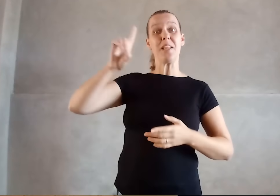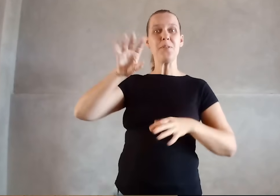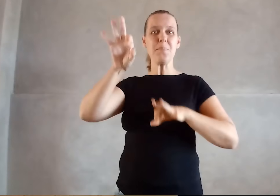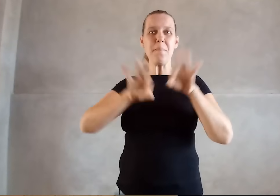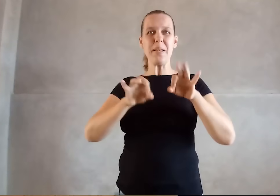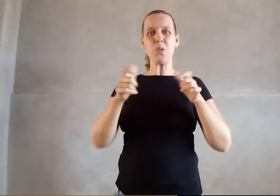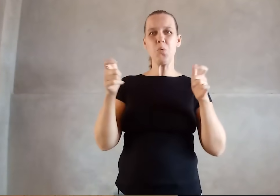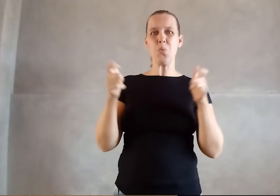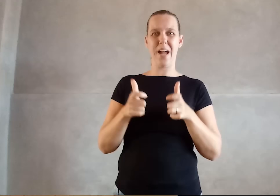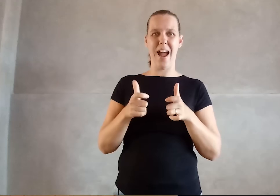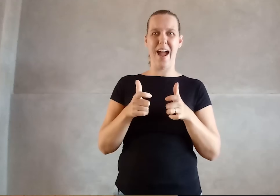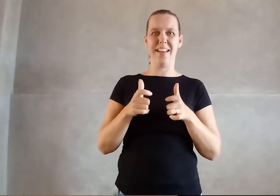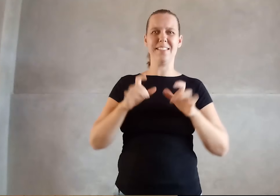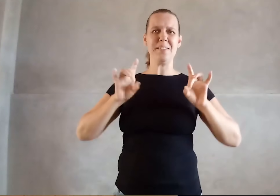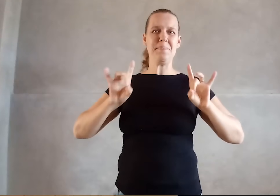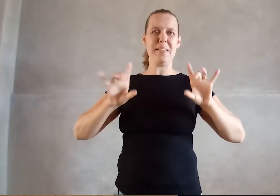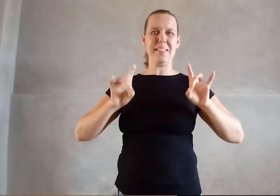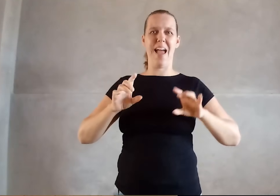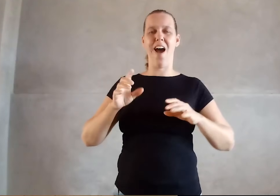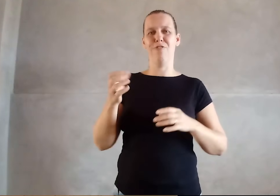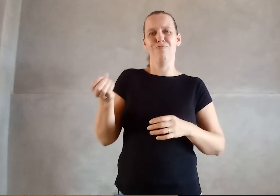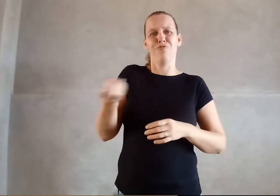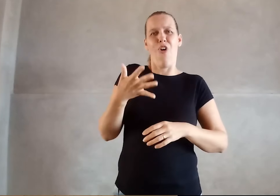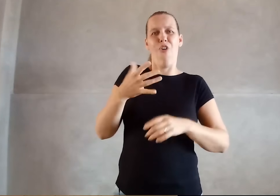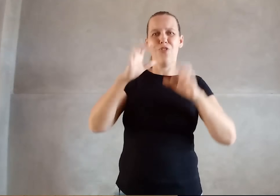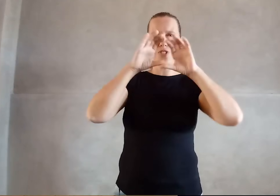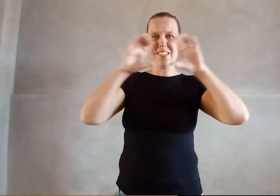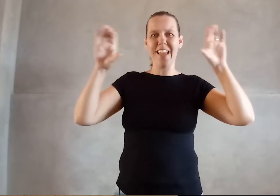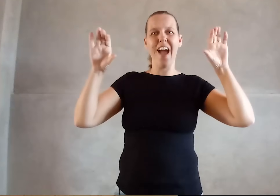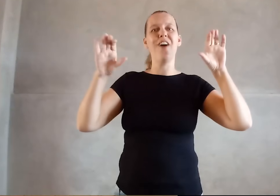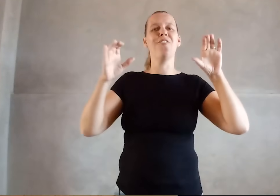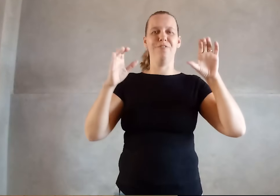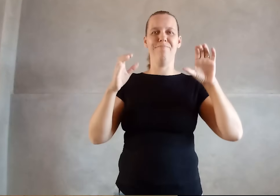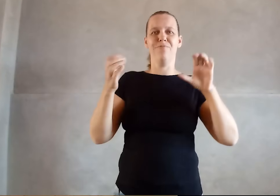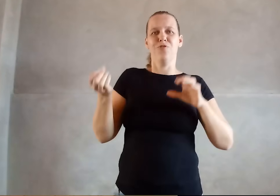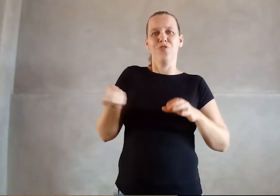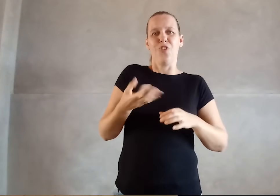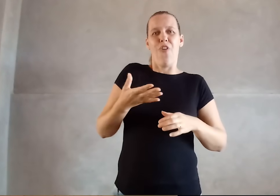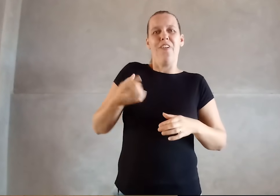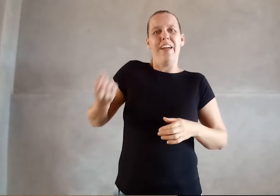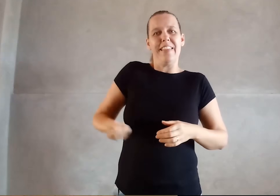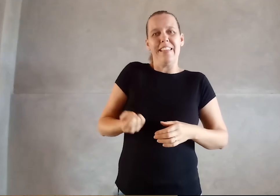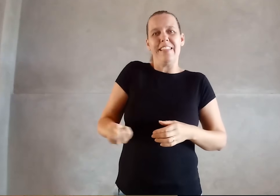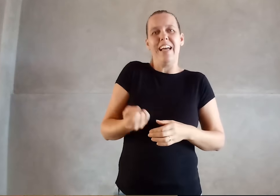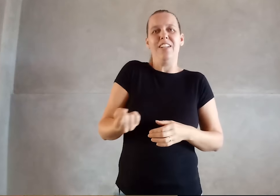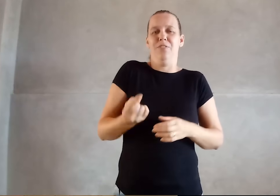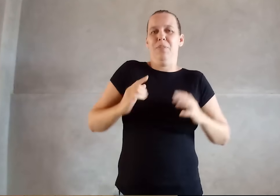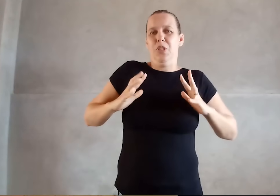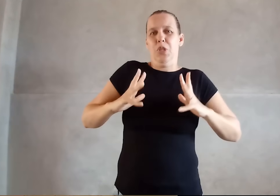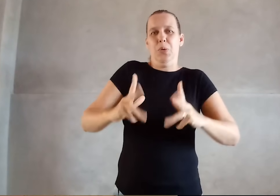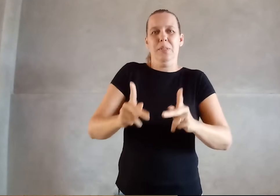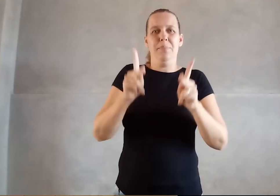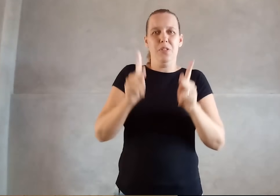tem uma eternidade maravilhosa para aqueles que perseveram até o fim na provação. Eu quero te chamar a